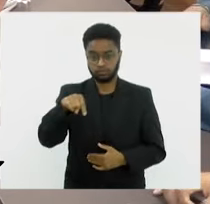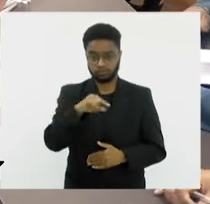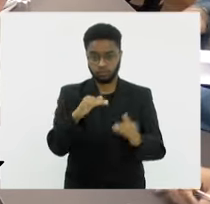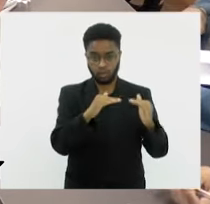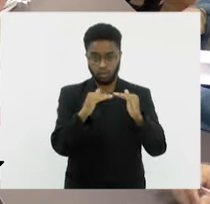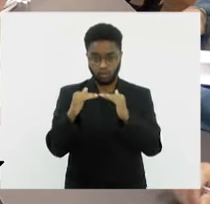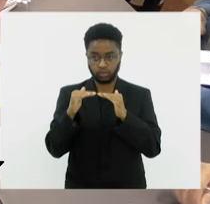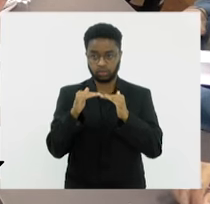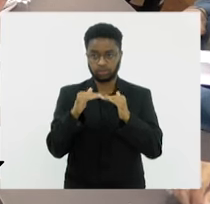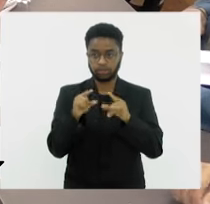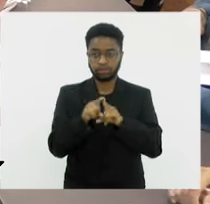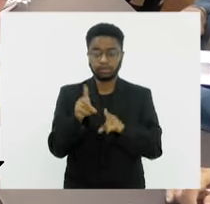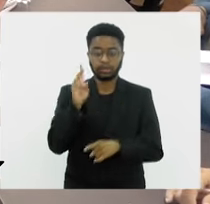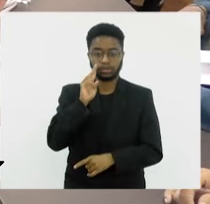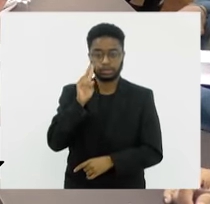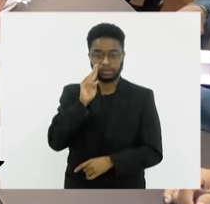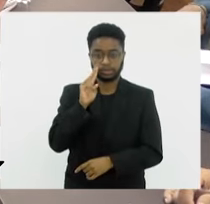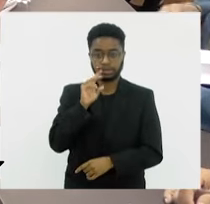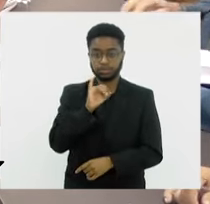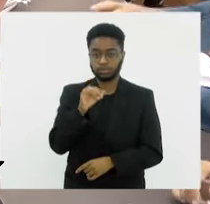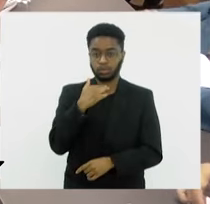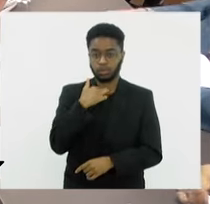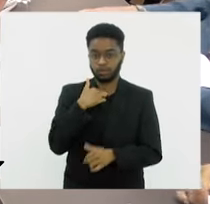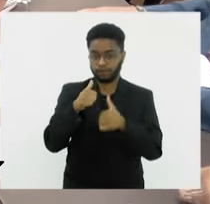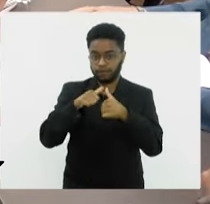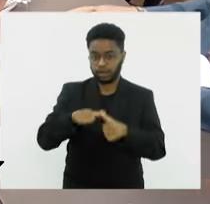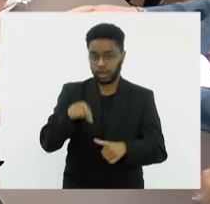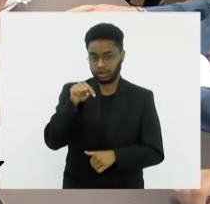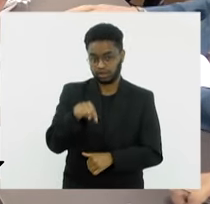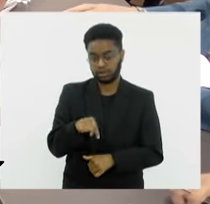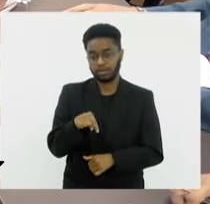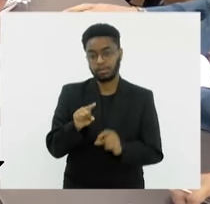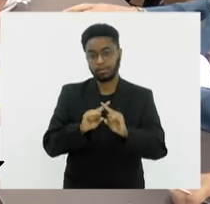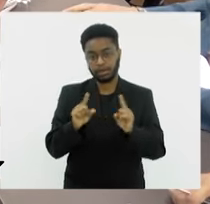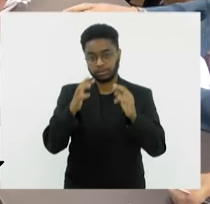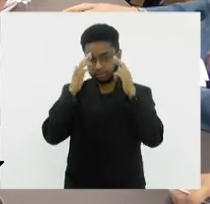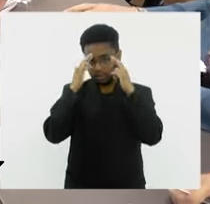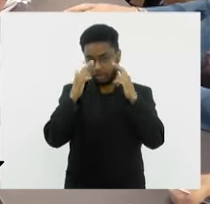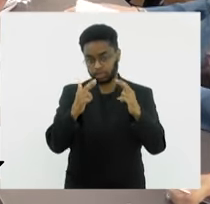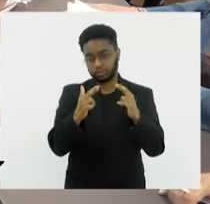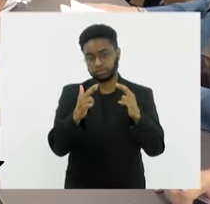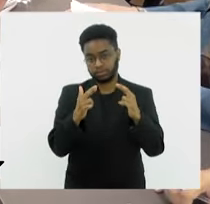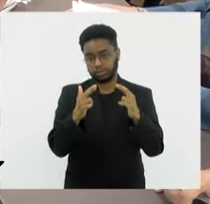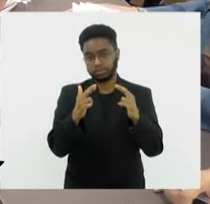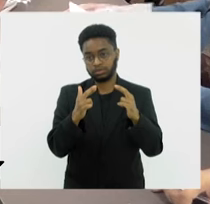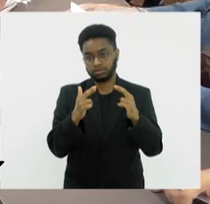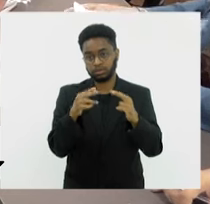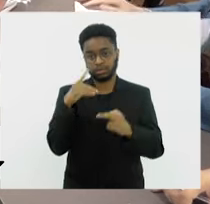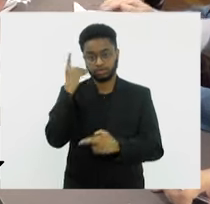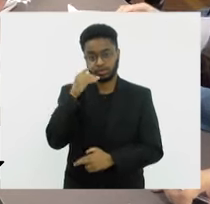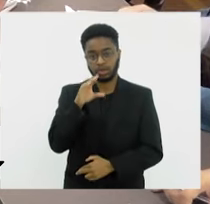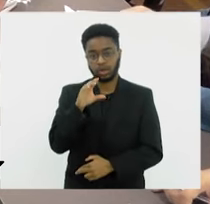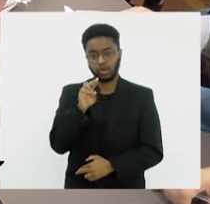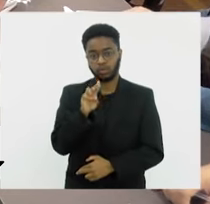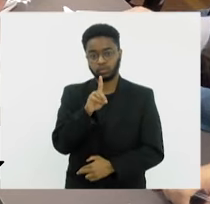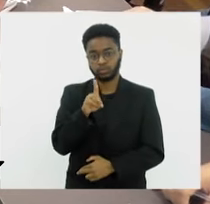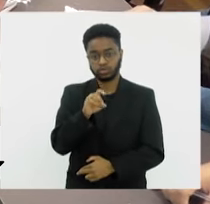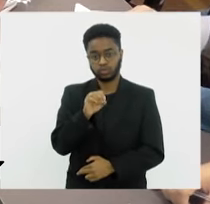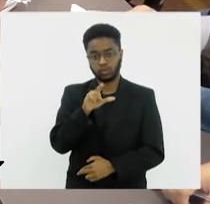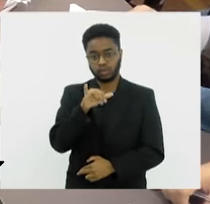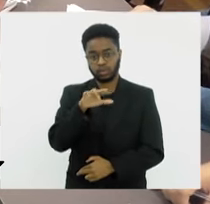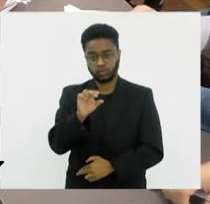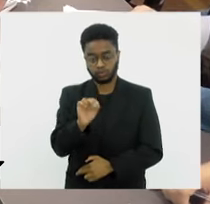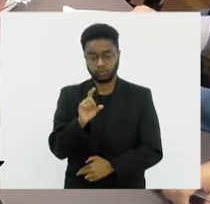acordo, lembrando que desde já quem não possa ficar, mas bem, aqui respeitando o deputado Cozolino, votar, já